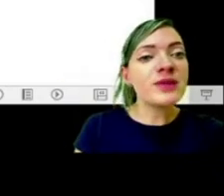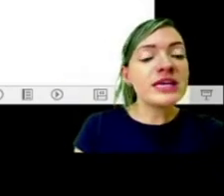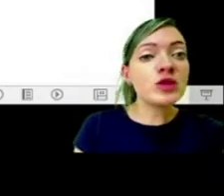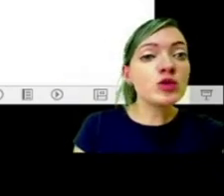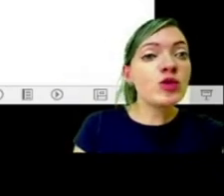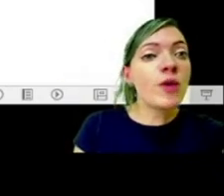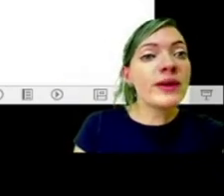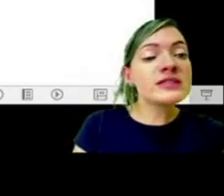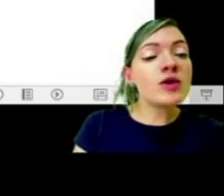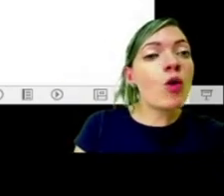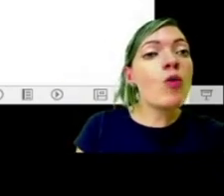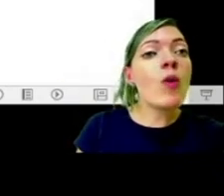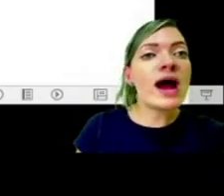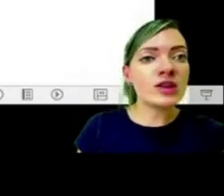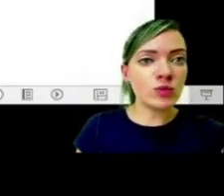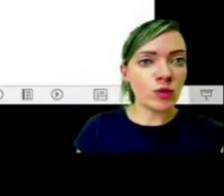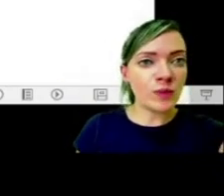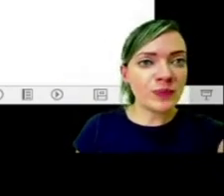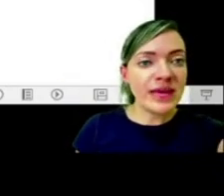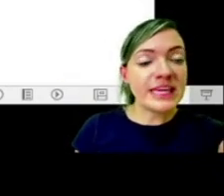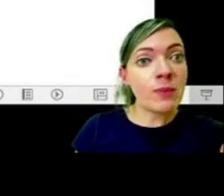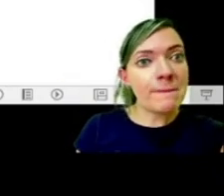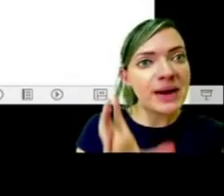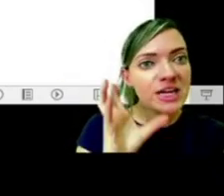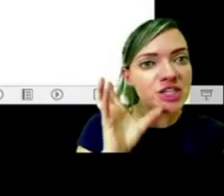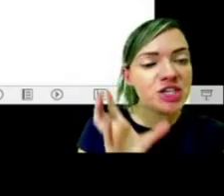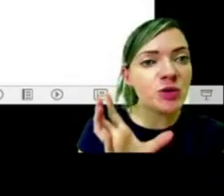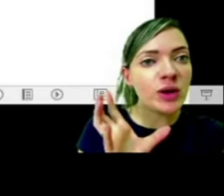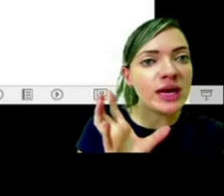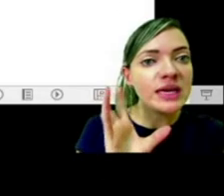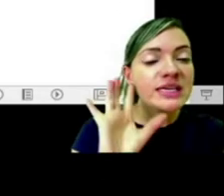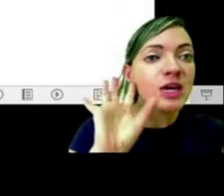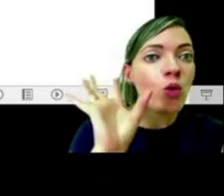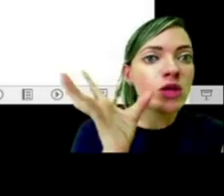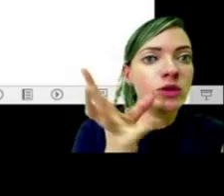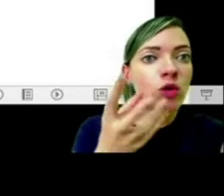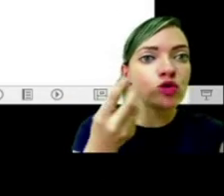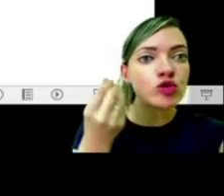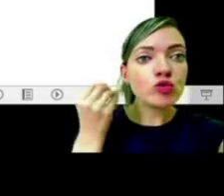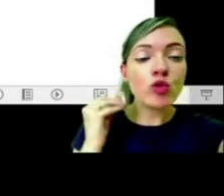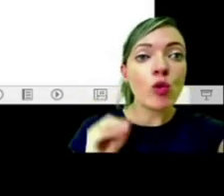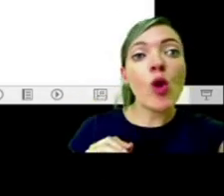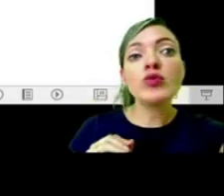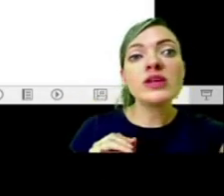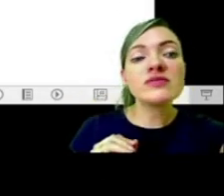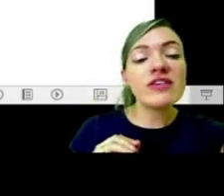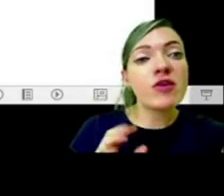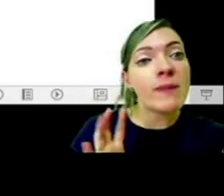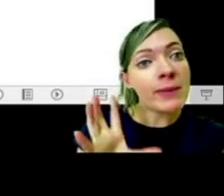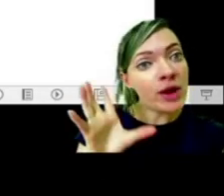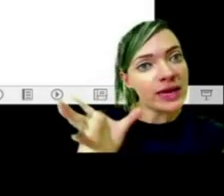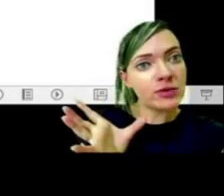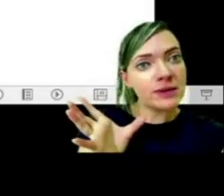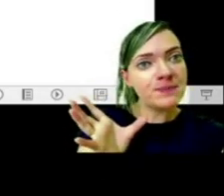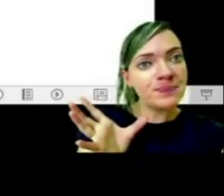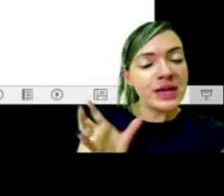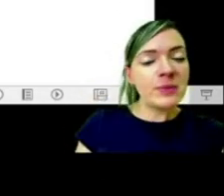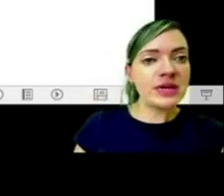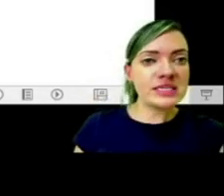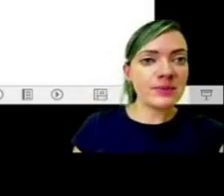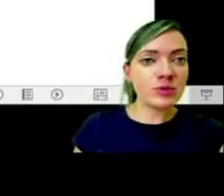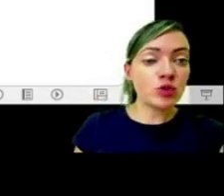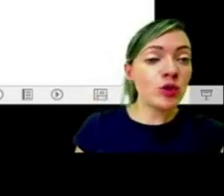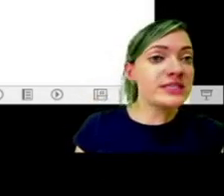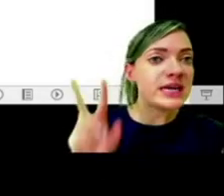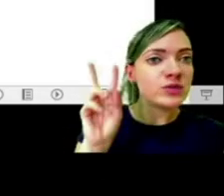vocês, ó, que tudo começa com um átomo, que é uma partícula que, quando em conjunto com outras, vai formar molécula.